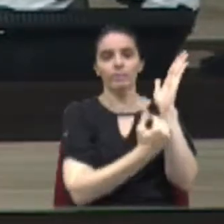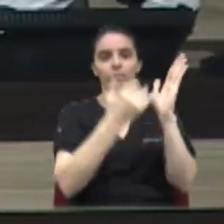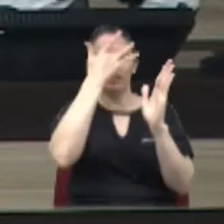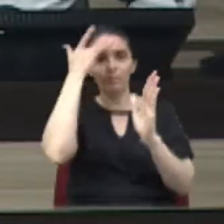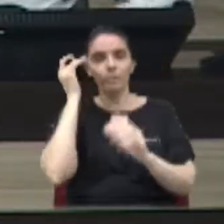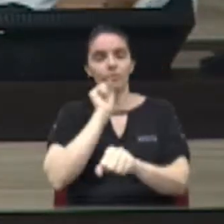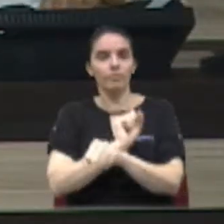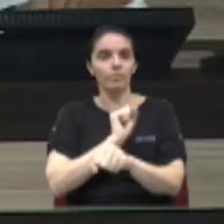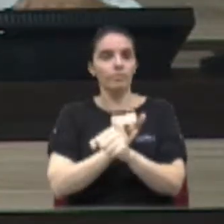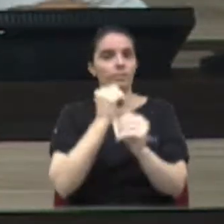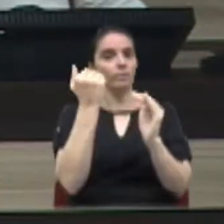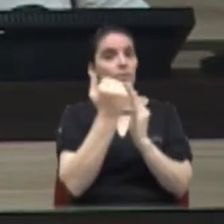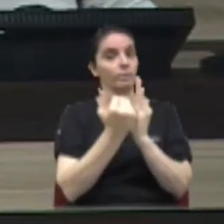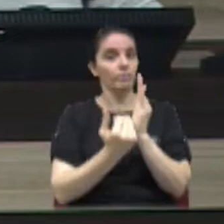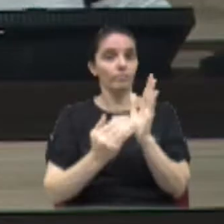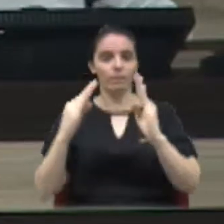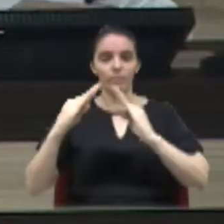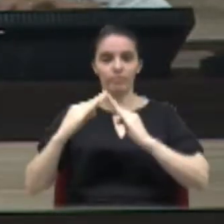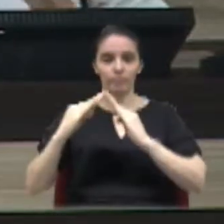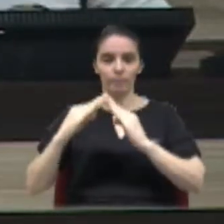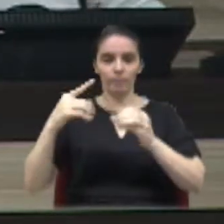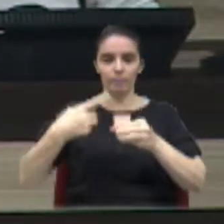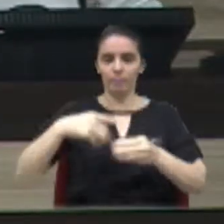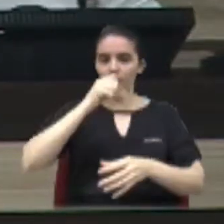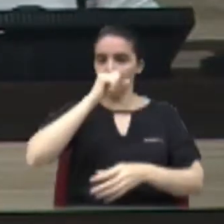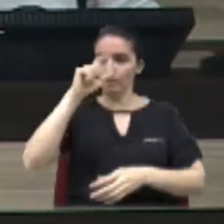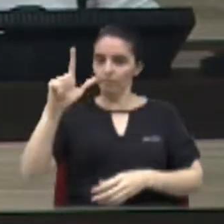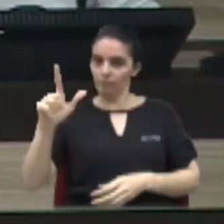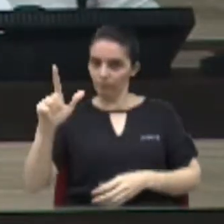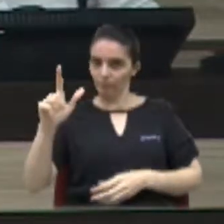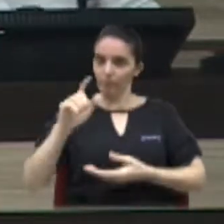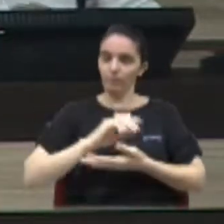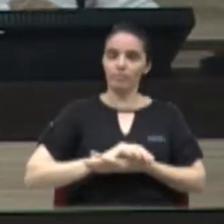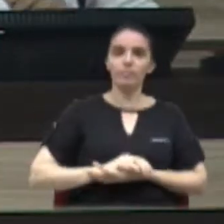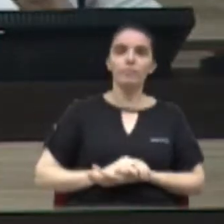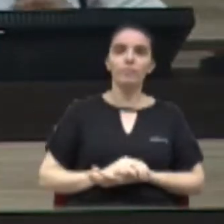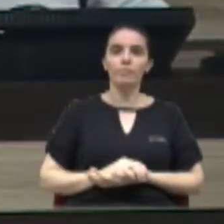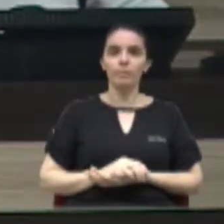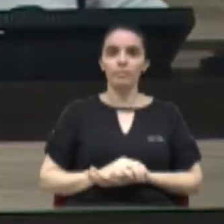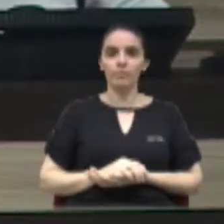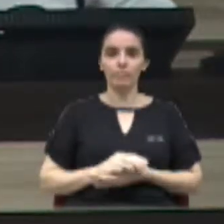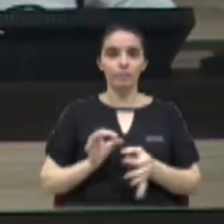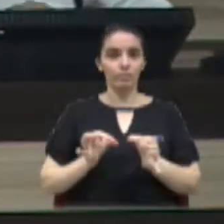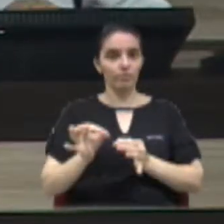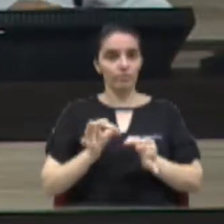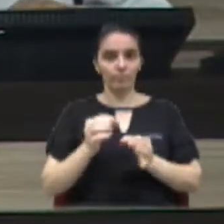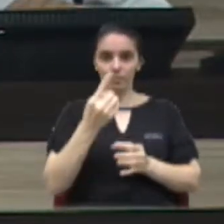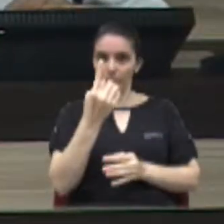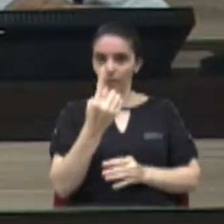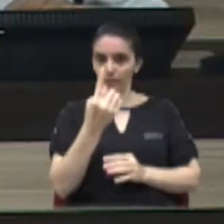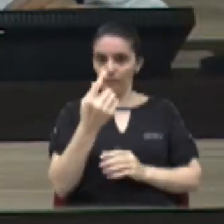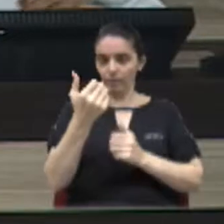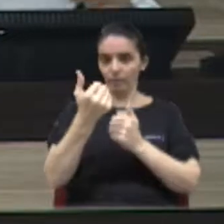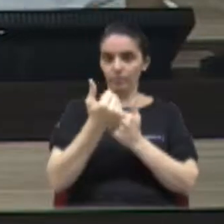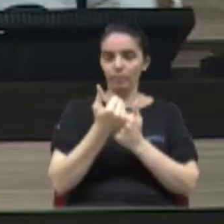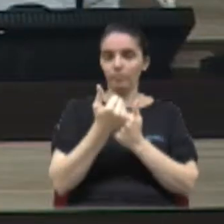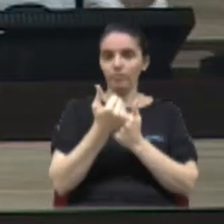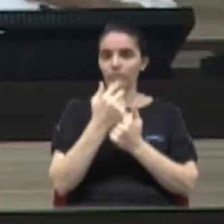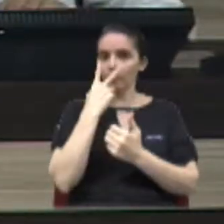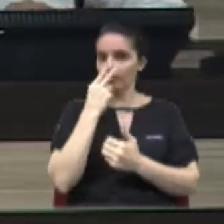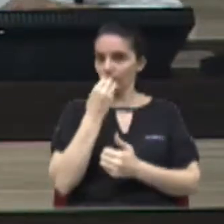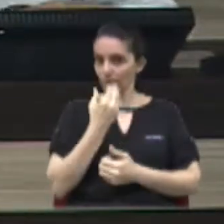programas habitacionais no âmbito do município de Limeira e da outras providências. O projeto contém um substitutivo e o